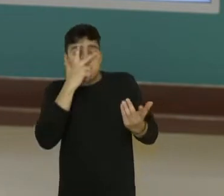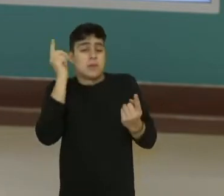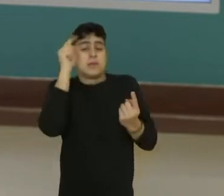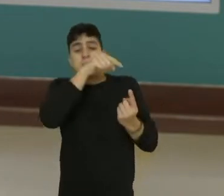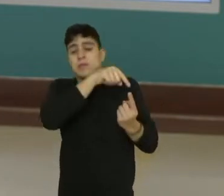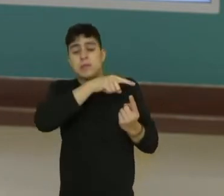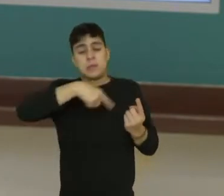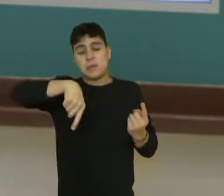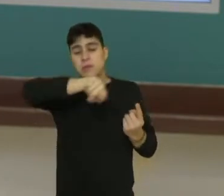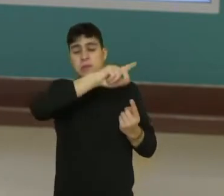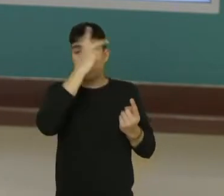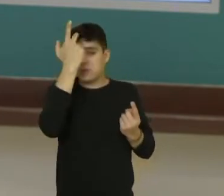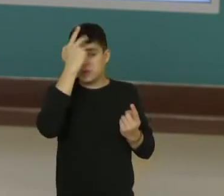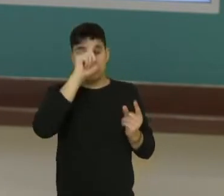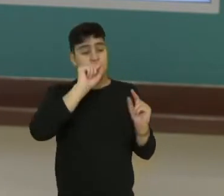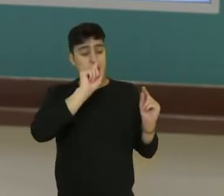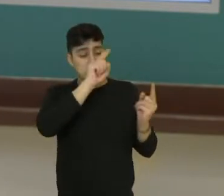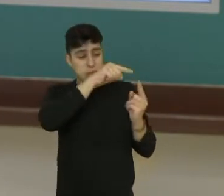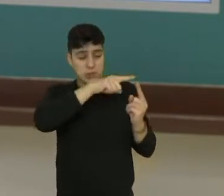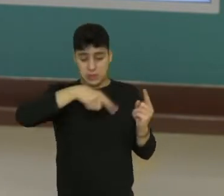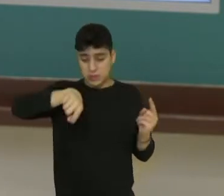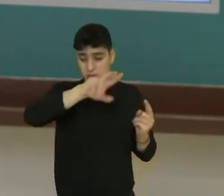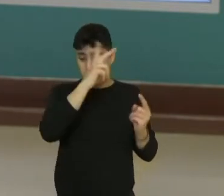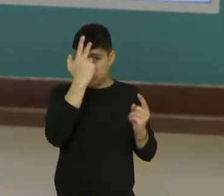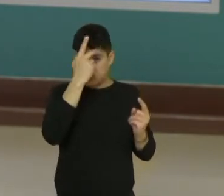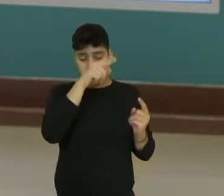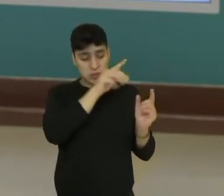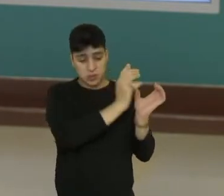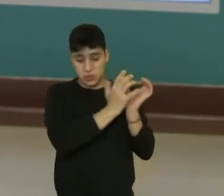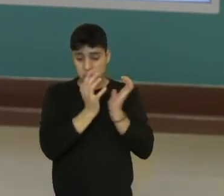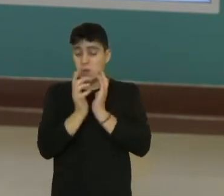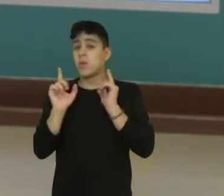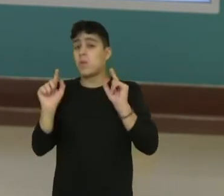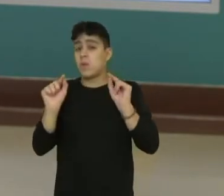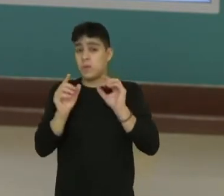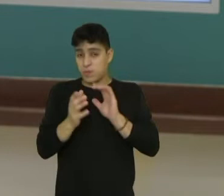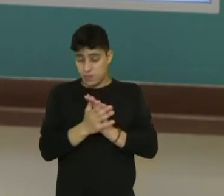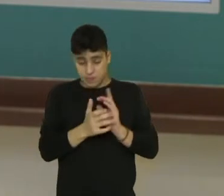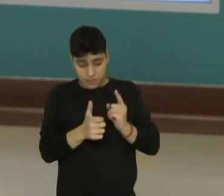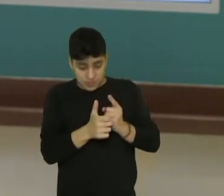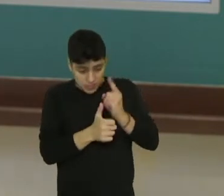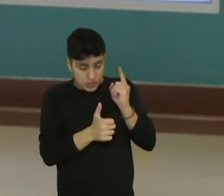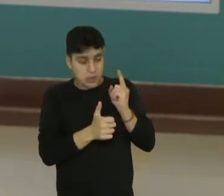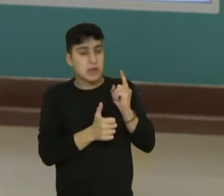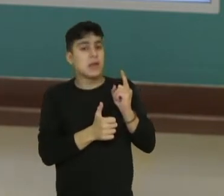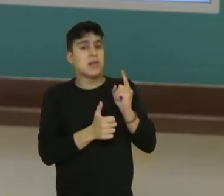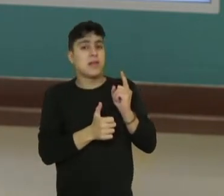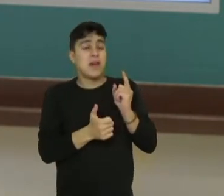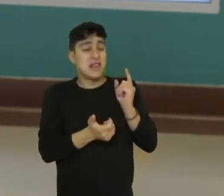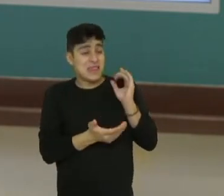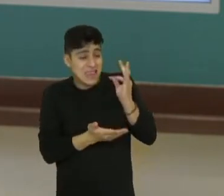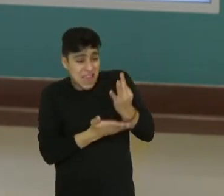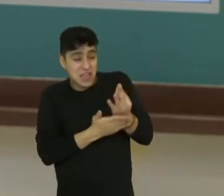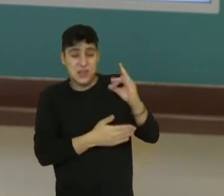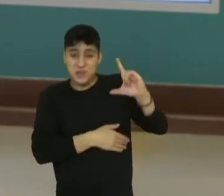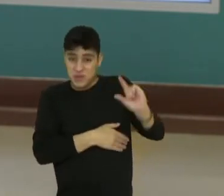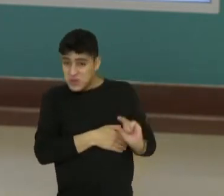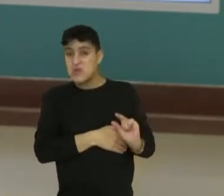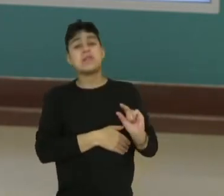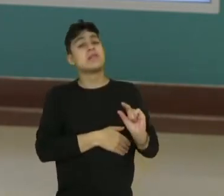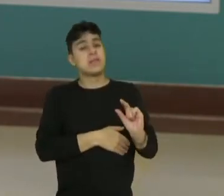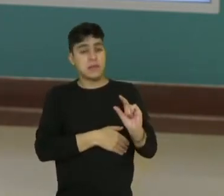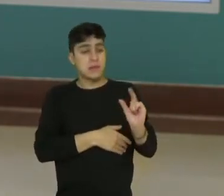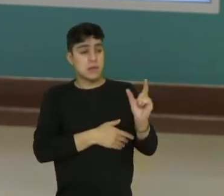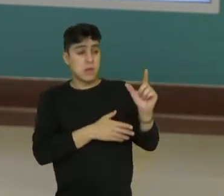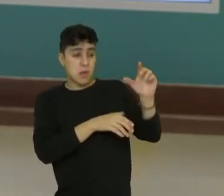objetivos em comum. E os objetivos em comum dos blocos econômicos são diminuir as barreiras alfandegárias no estabelecimento do